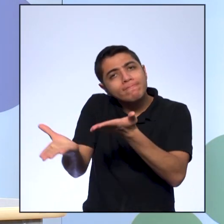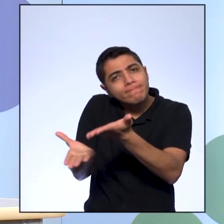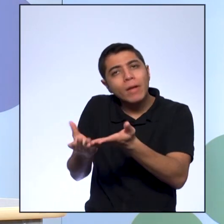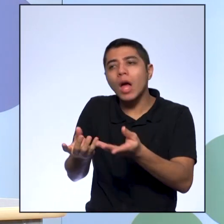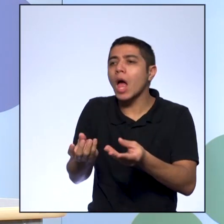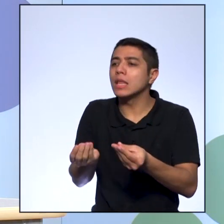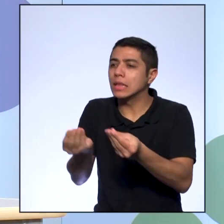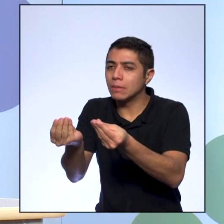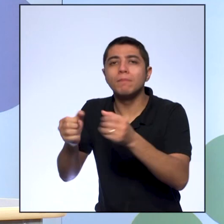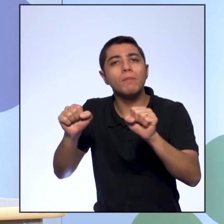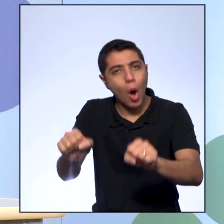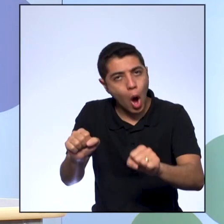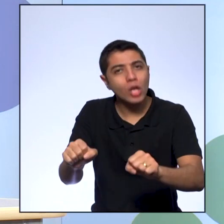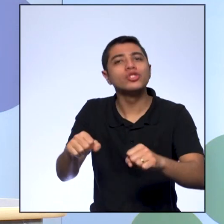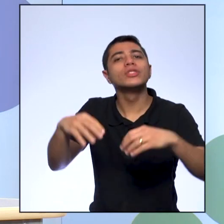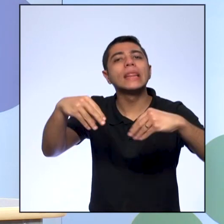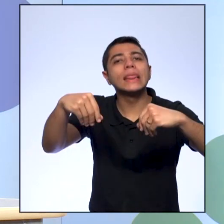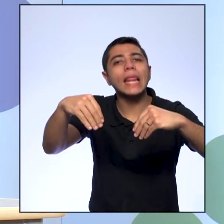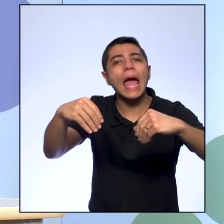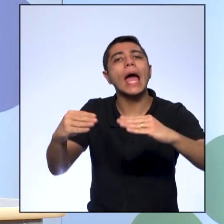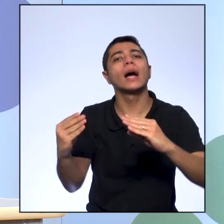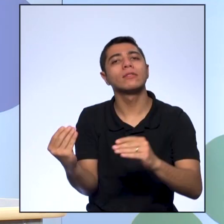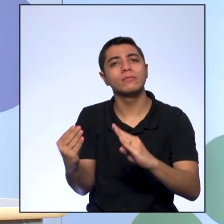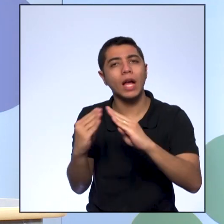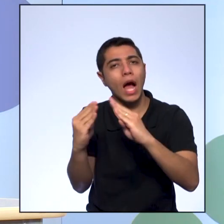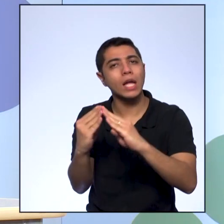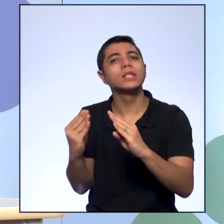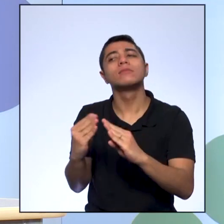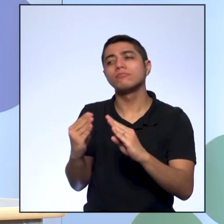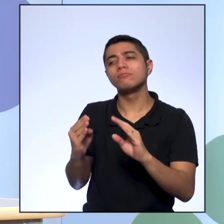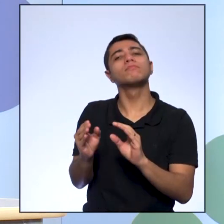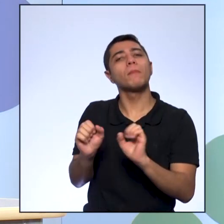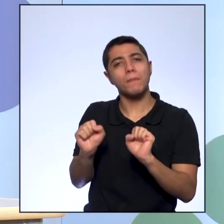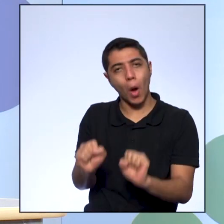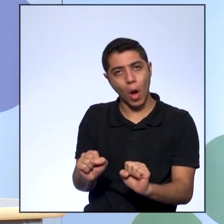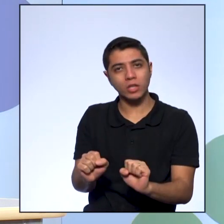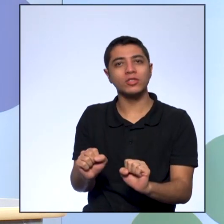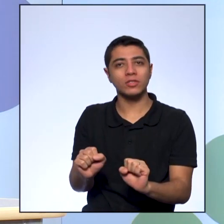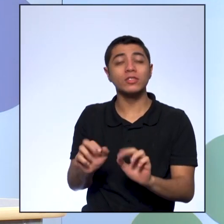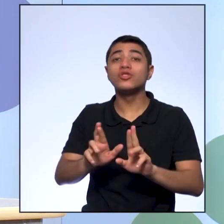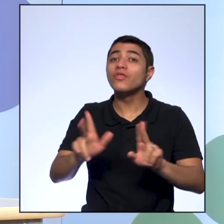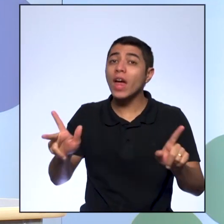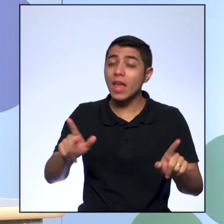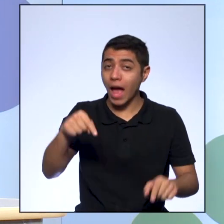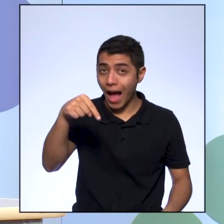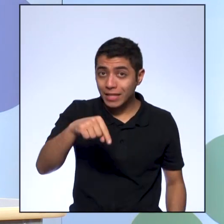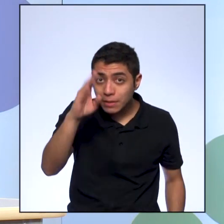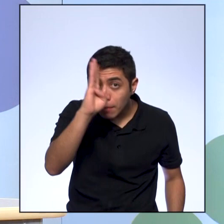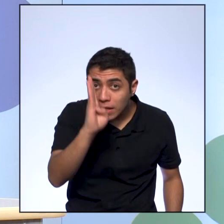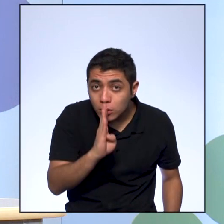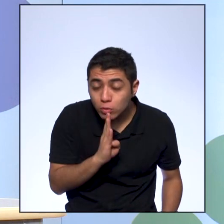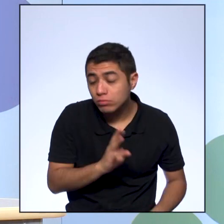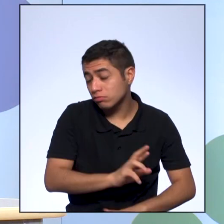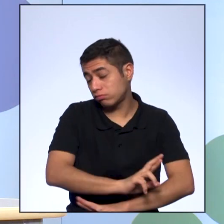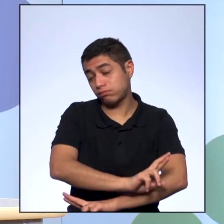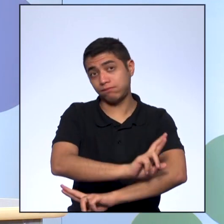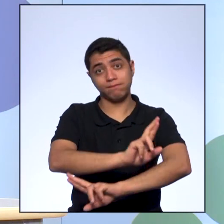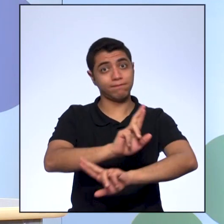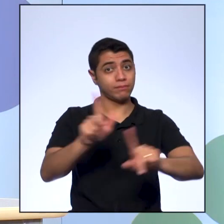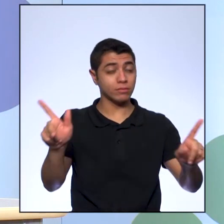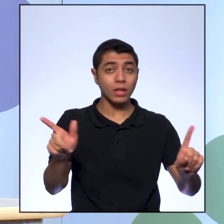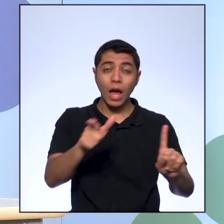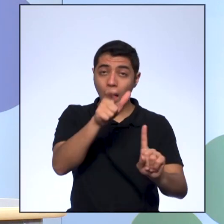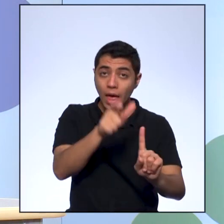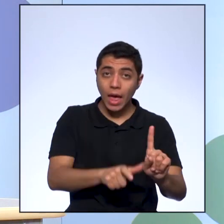com o que nós conhecemos da escravidão no Brasil, onde o negro africano ele foi tratado como um objeto, né? Esse